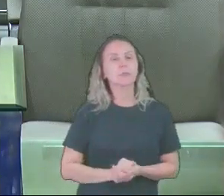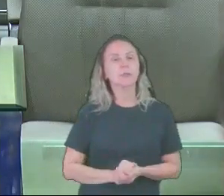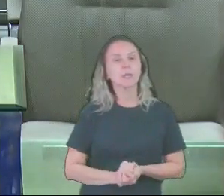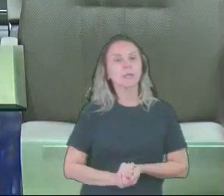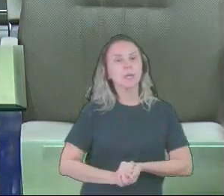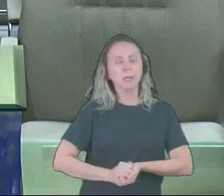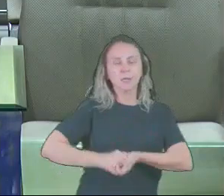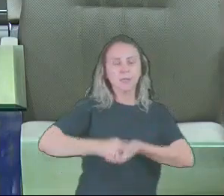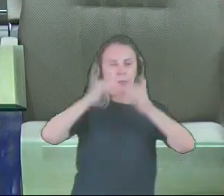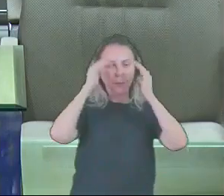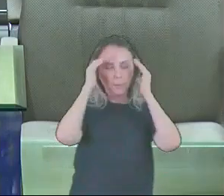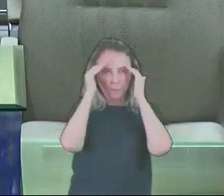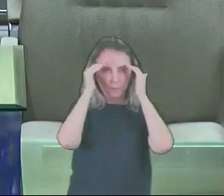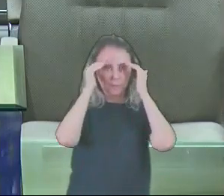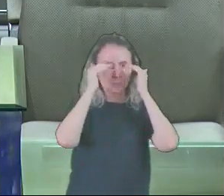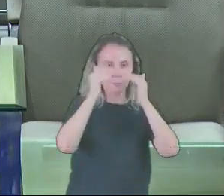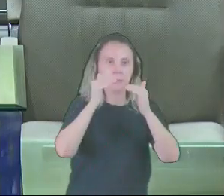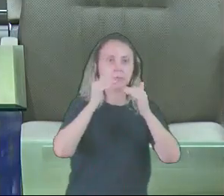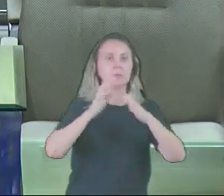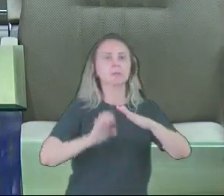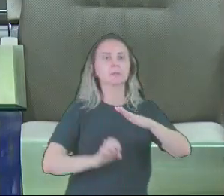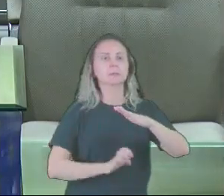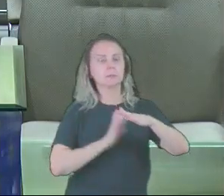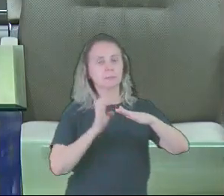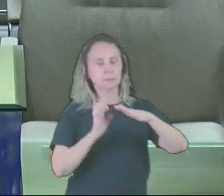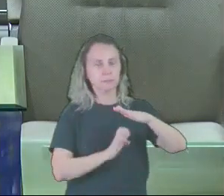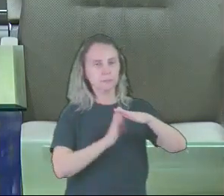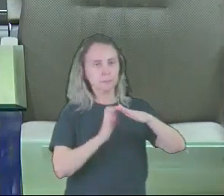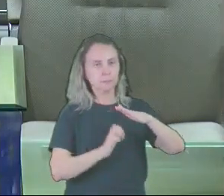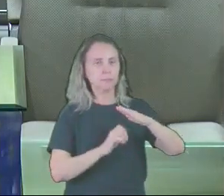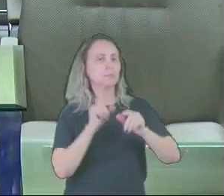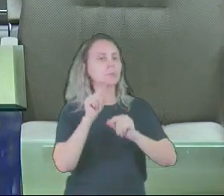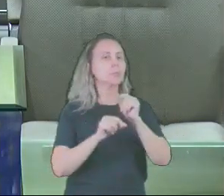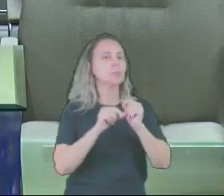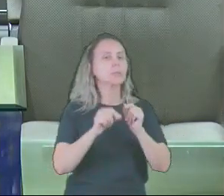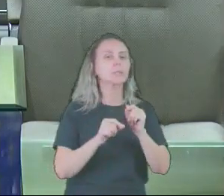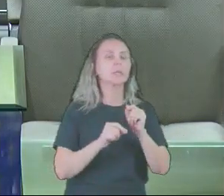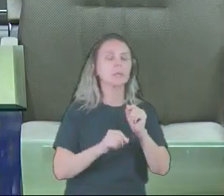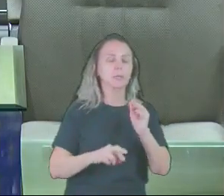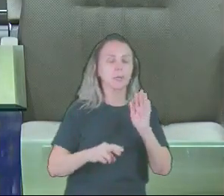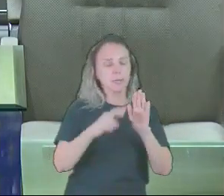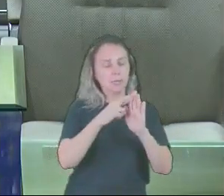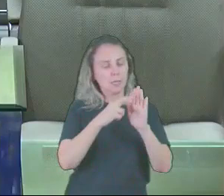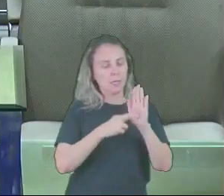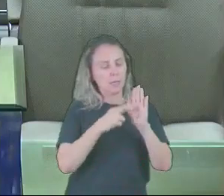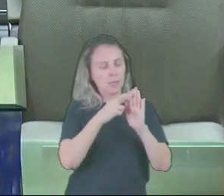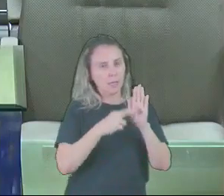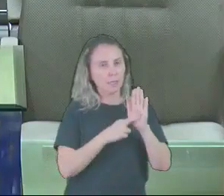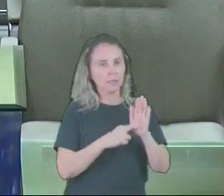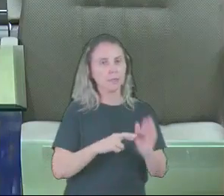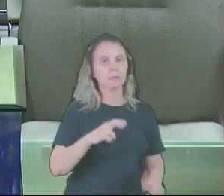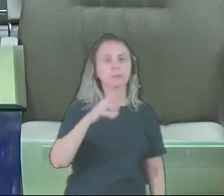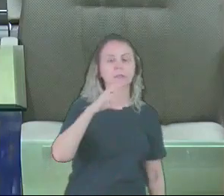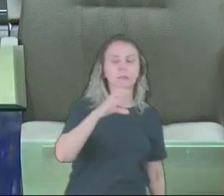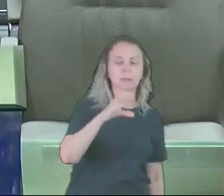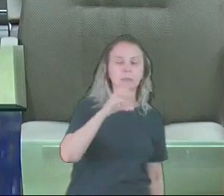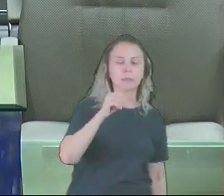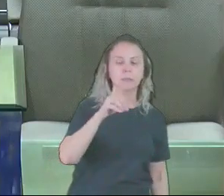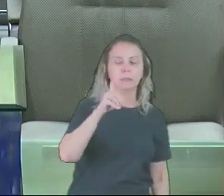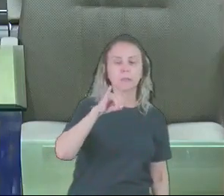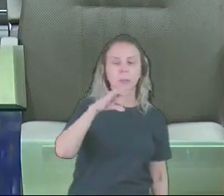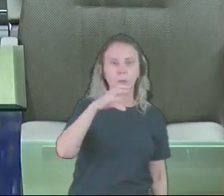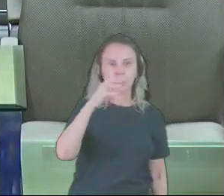código de ética código de ética ele rege que o compromisso do